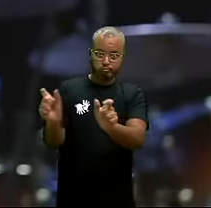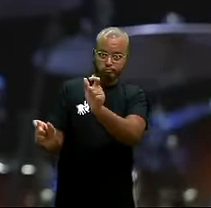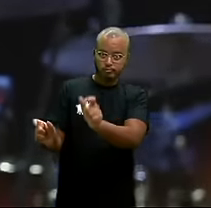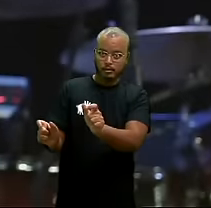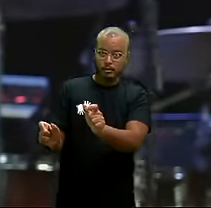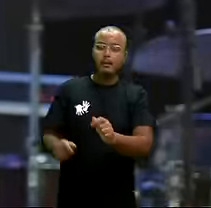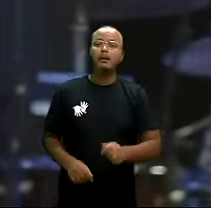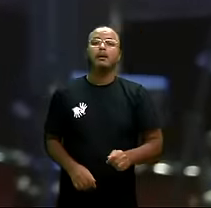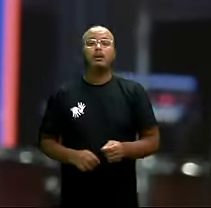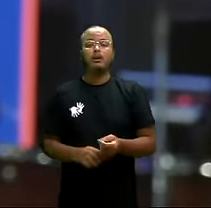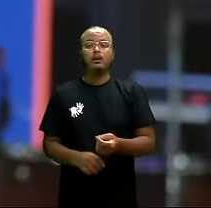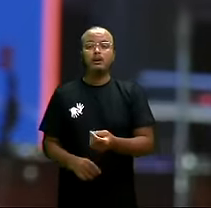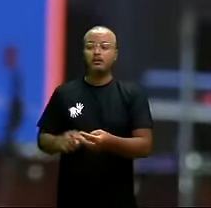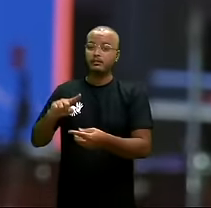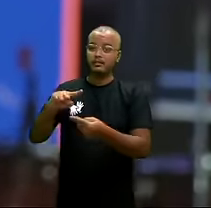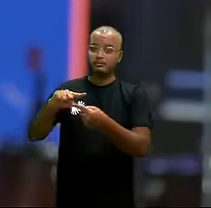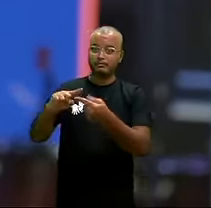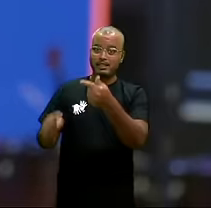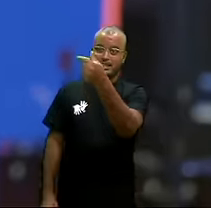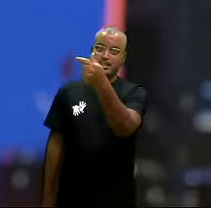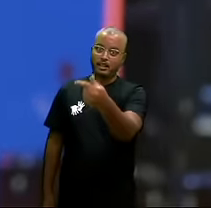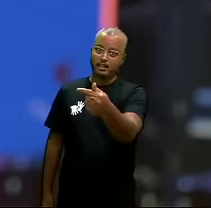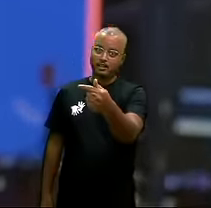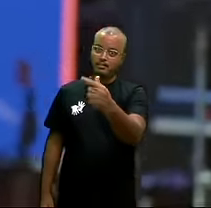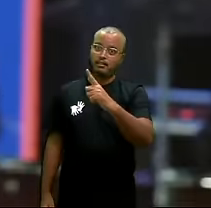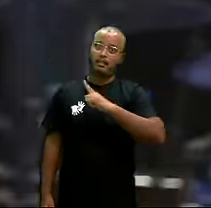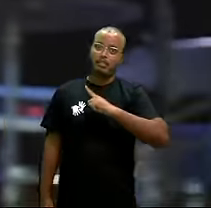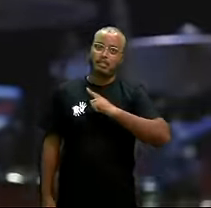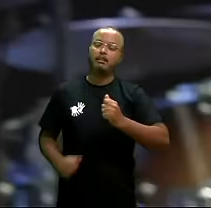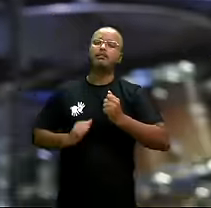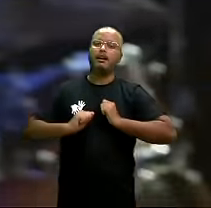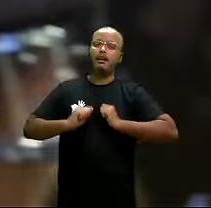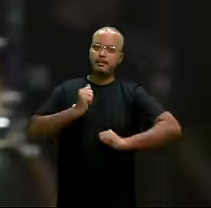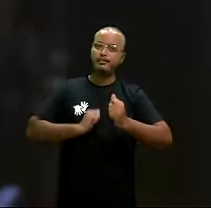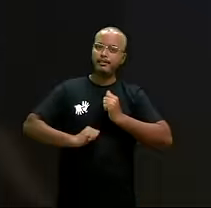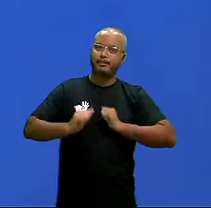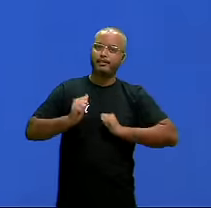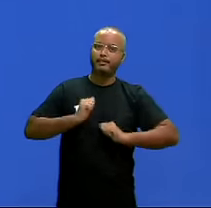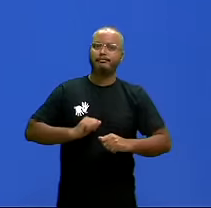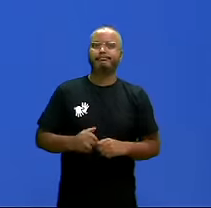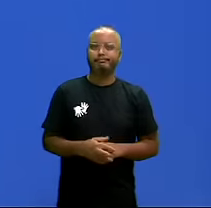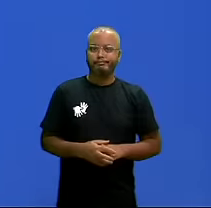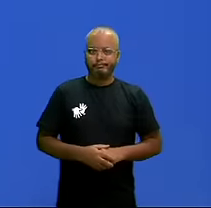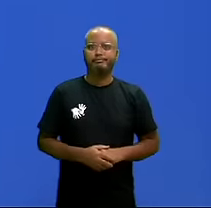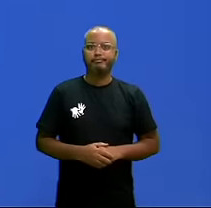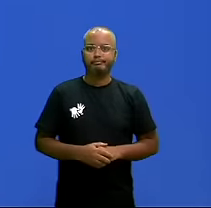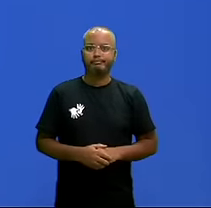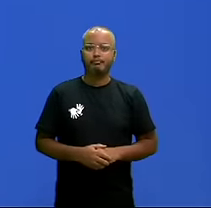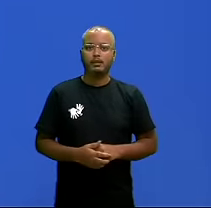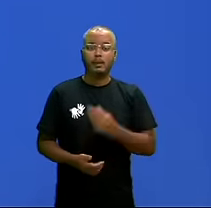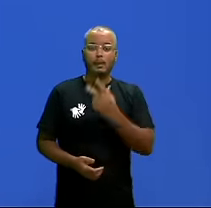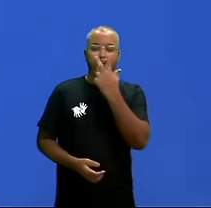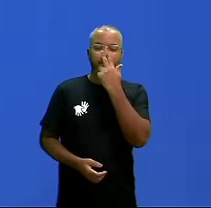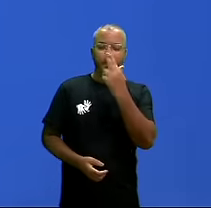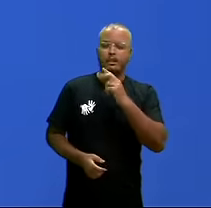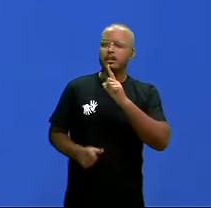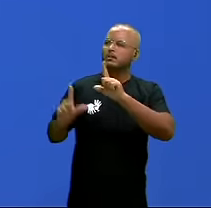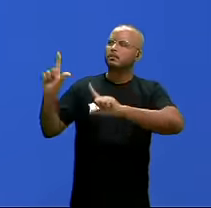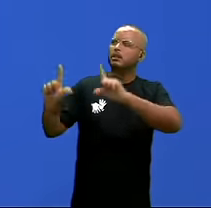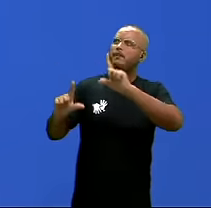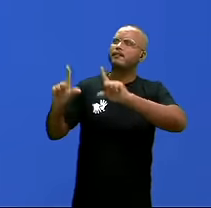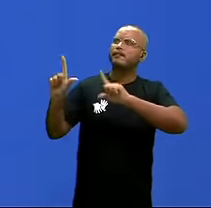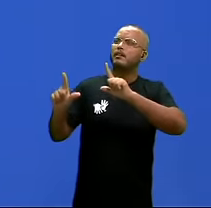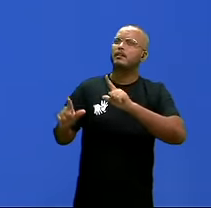Você tem que orar para você ser o único que vazou. Ai, graças a Deus. Irmão, tá igual aquele seriado. Como é que era aquele seriado? Que a pessoa olhava para trás